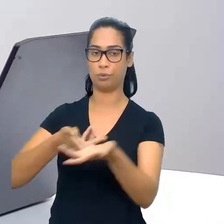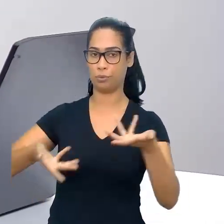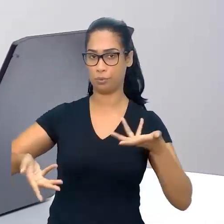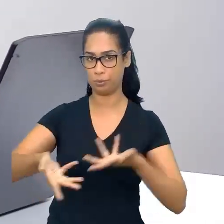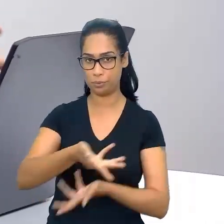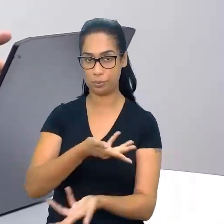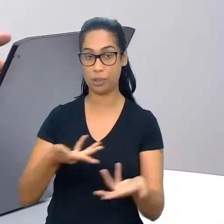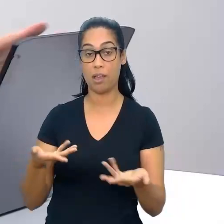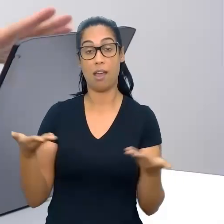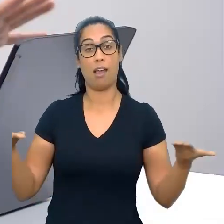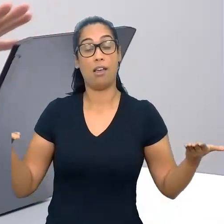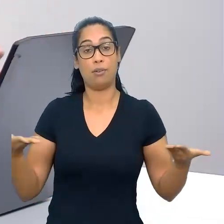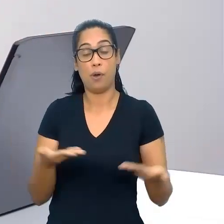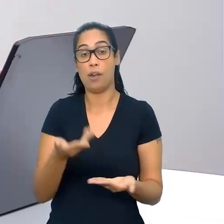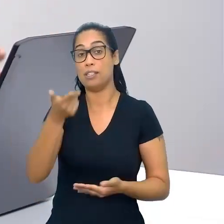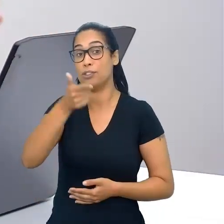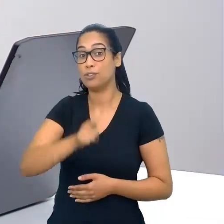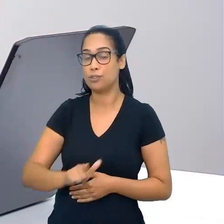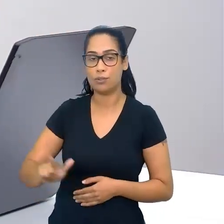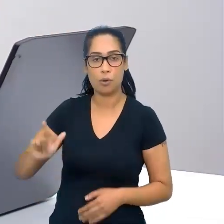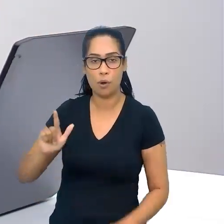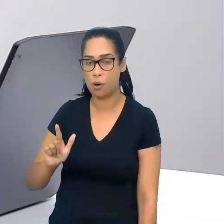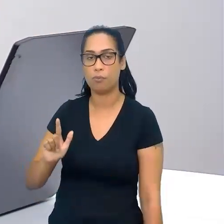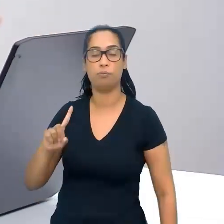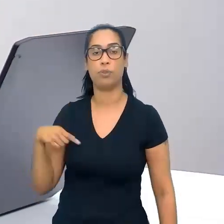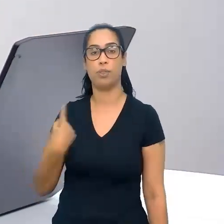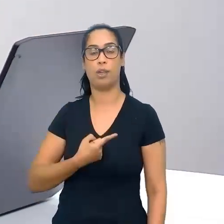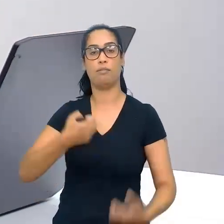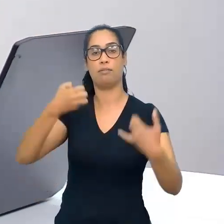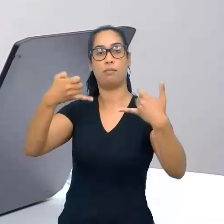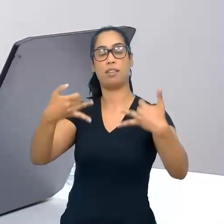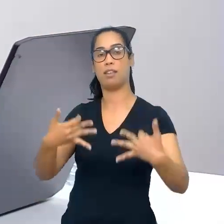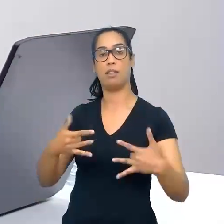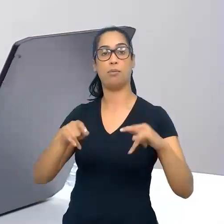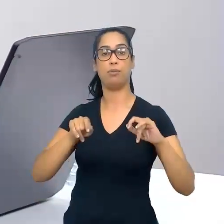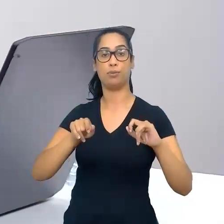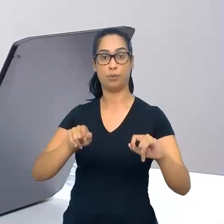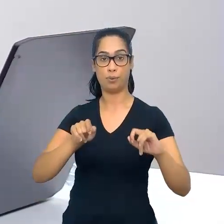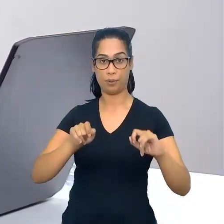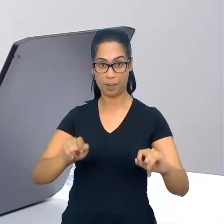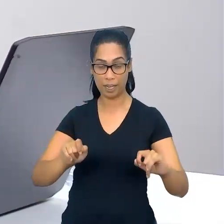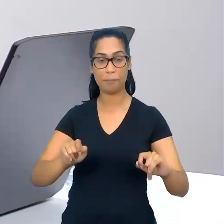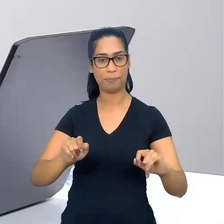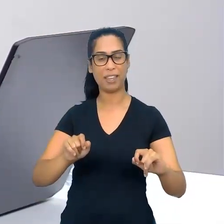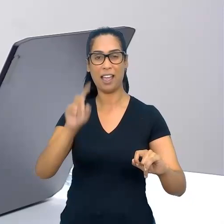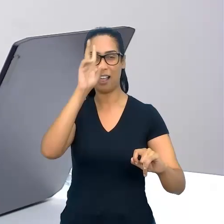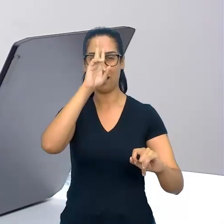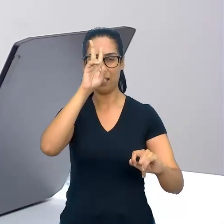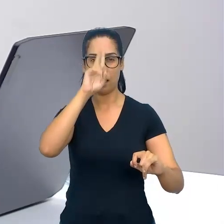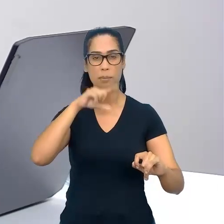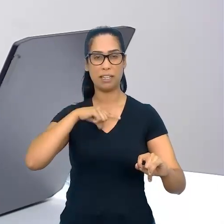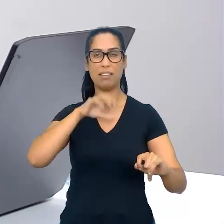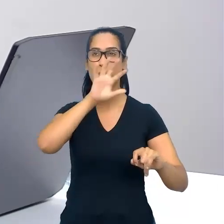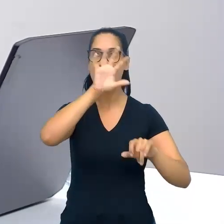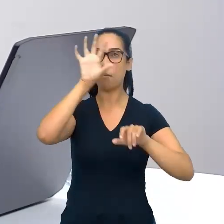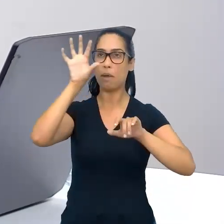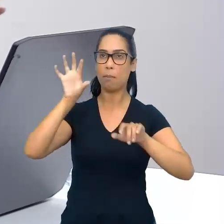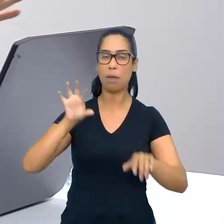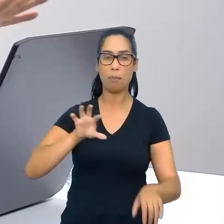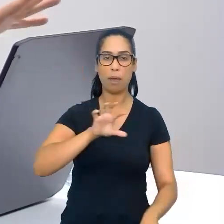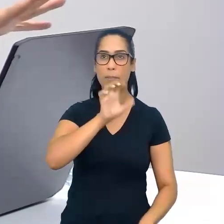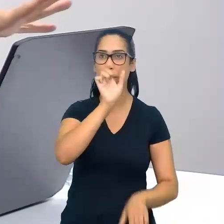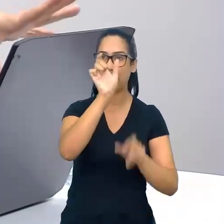projetar de novo a nossa Nuvem de palavras sobre formação continuada e